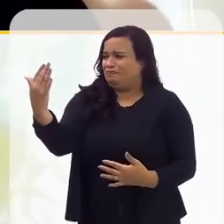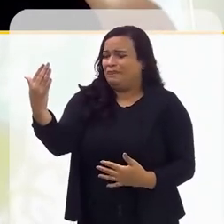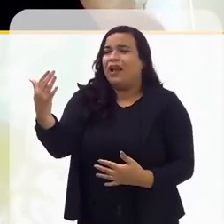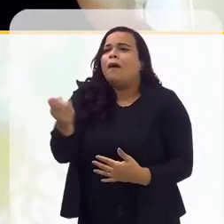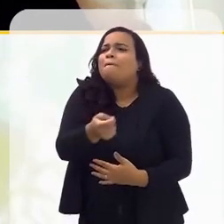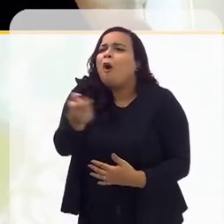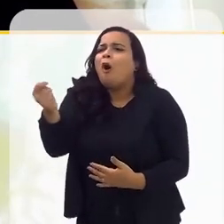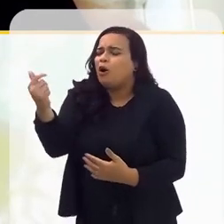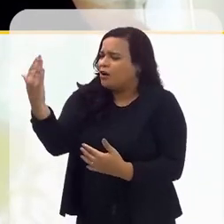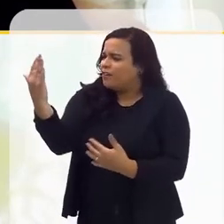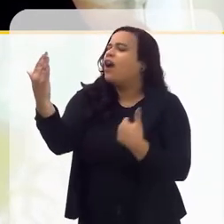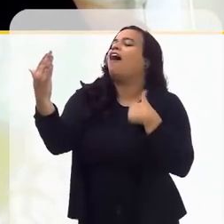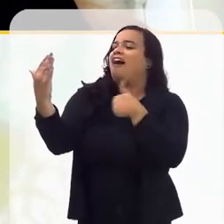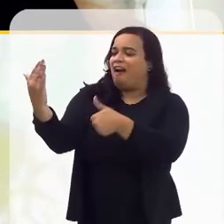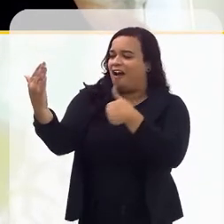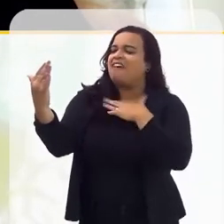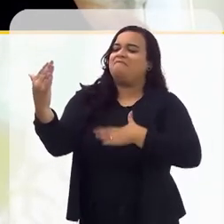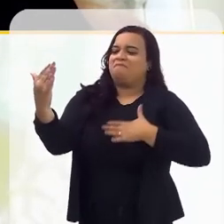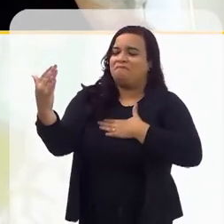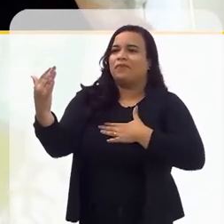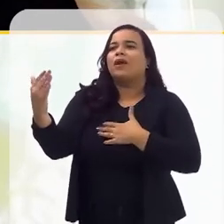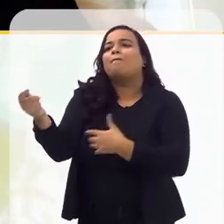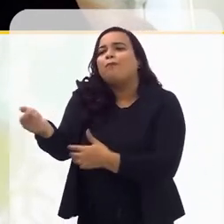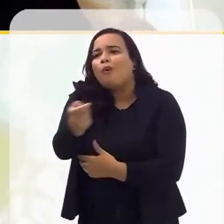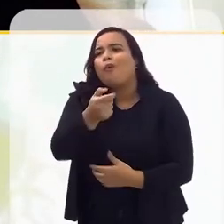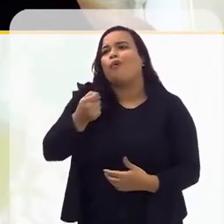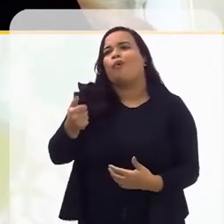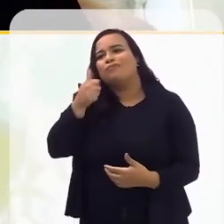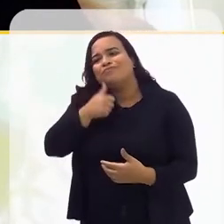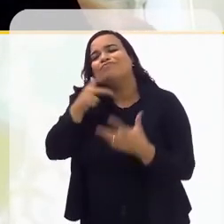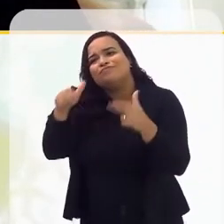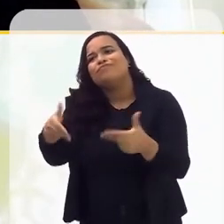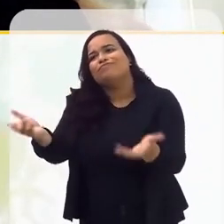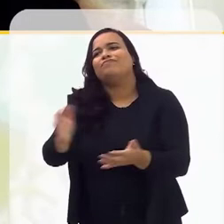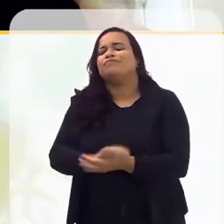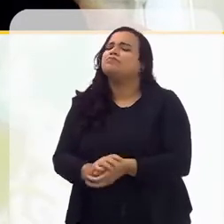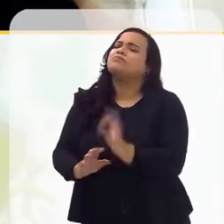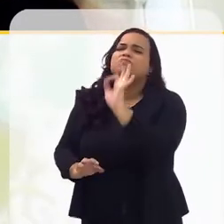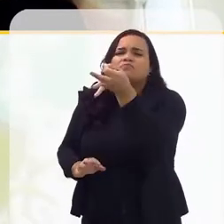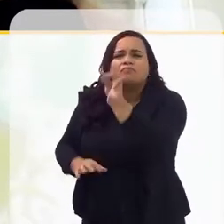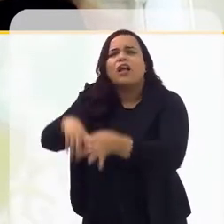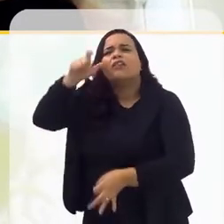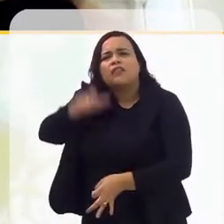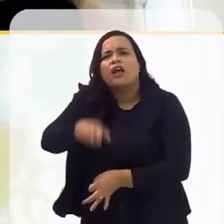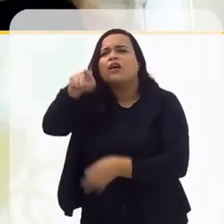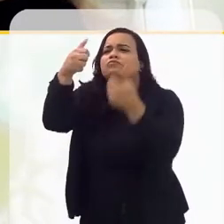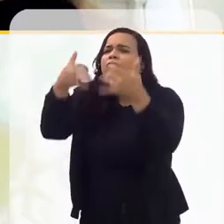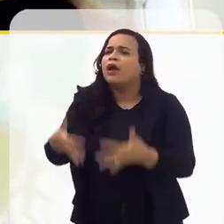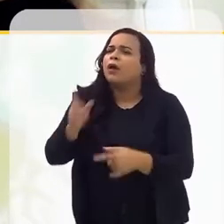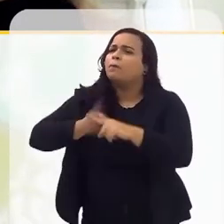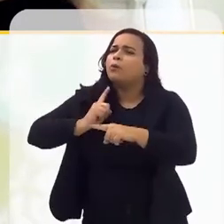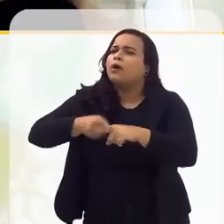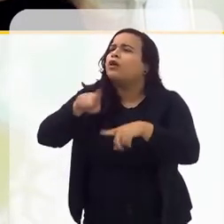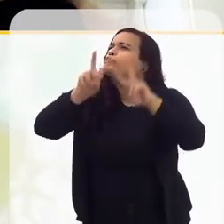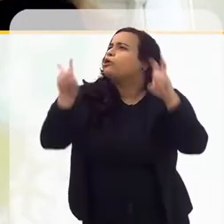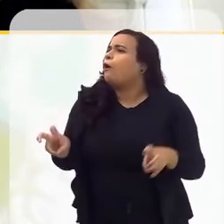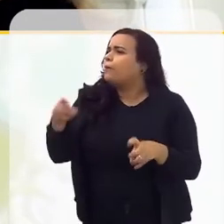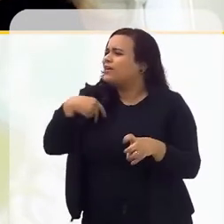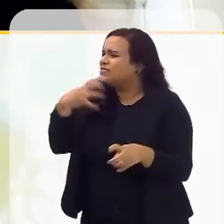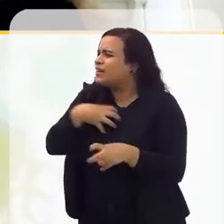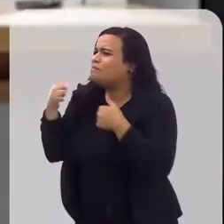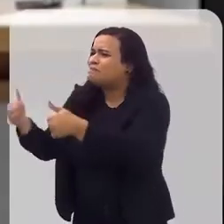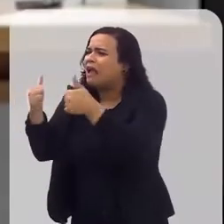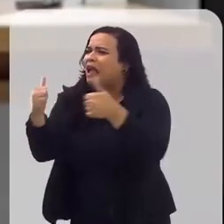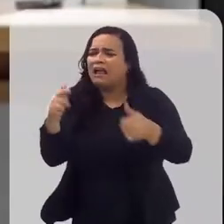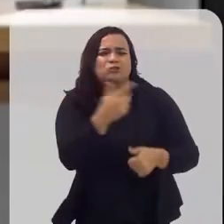e aceitam de verdade o que vem? Então, é Não, e é muito interessante importante. isso que você está falando, porque de se ving... de alguma